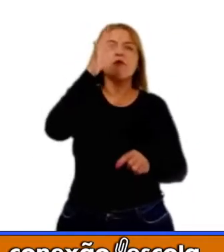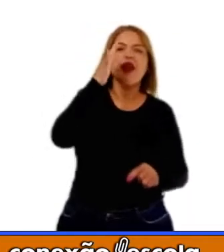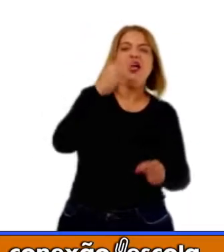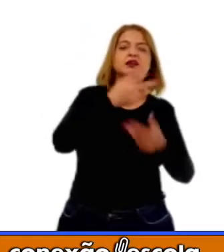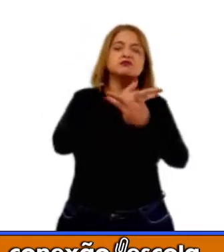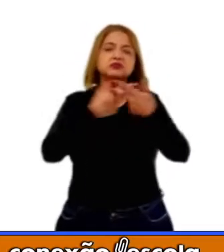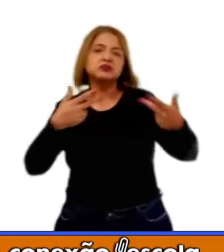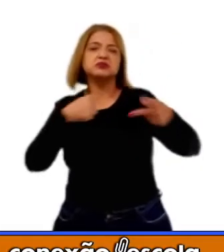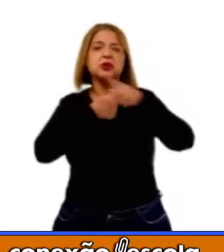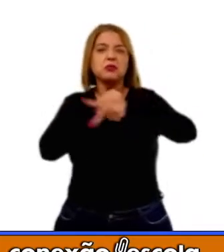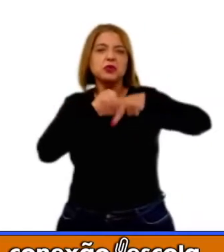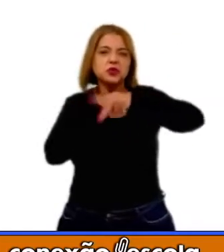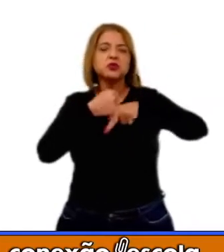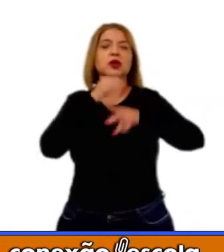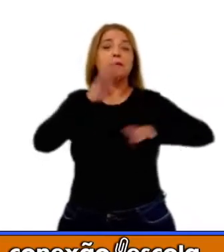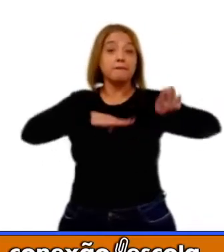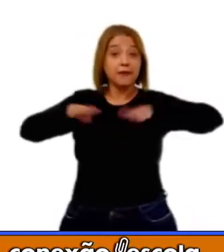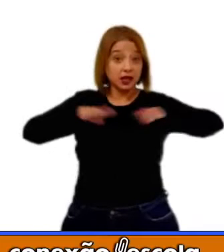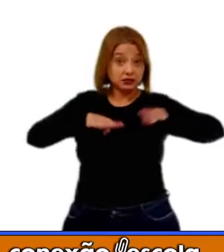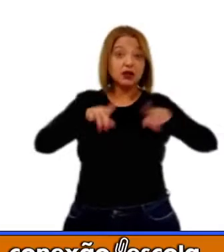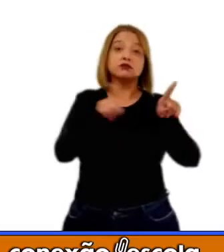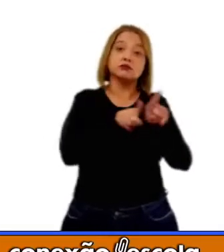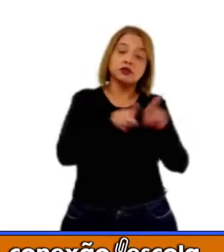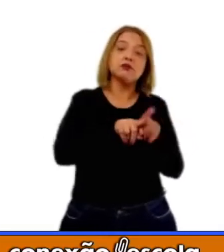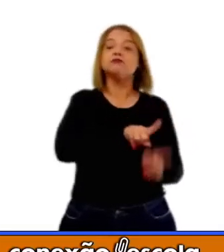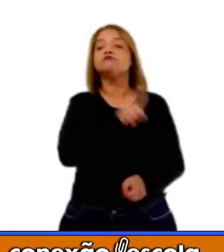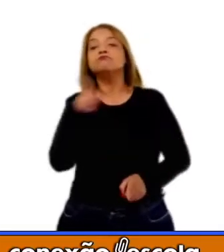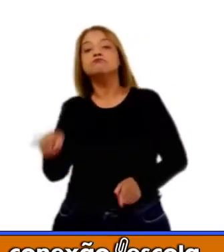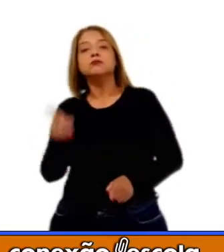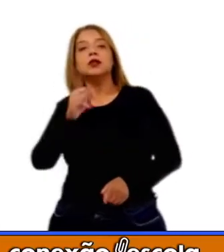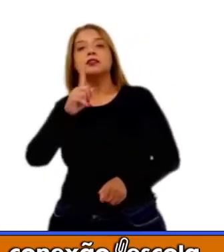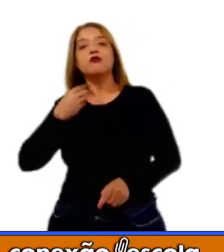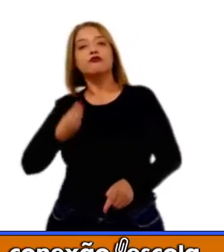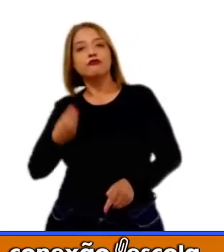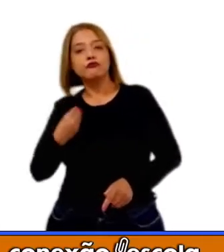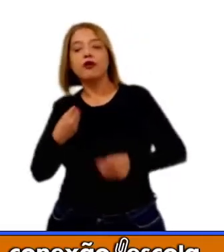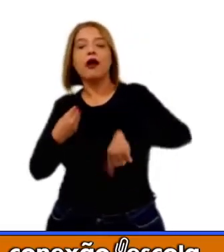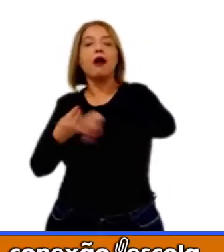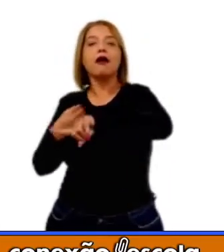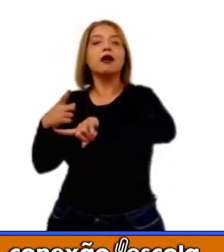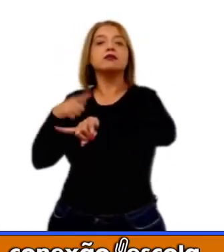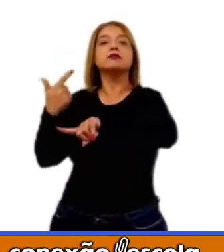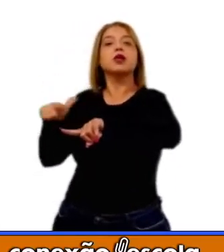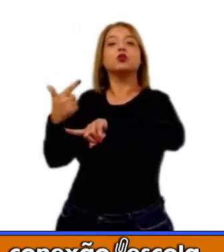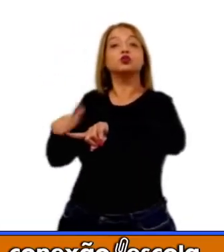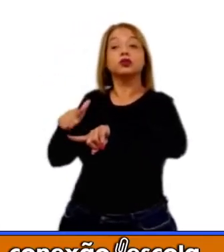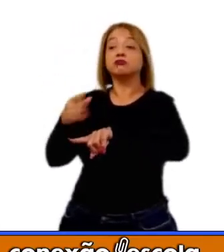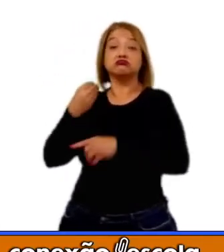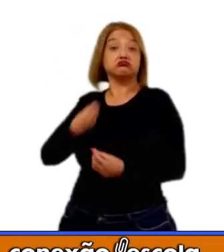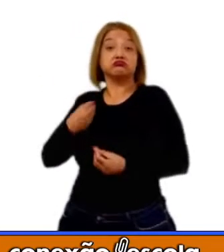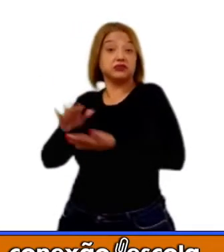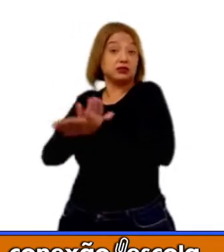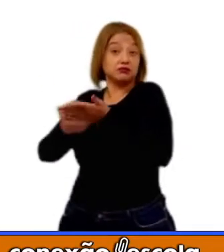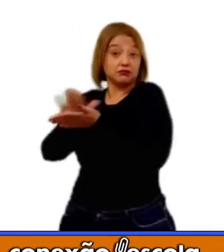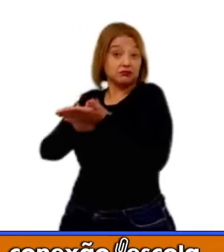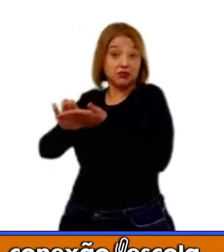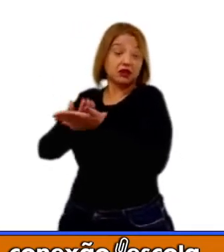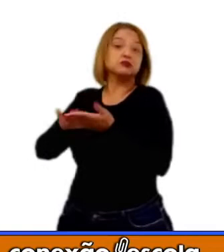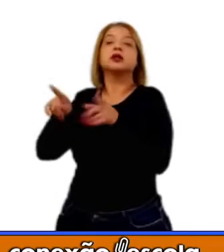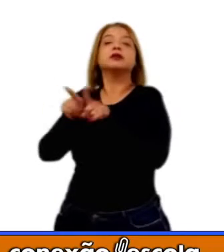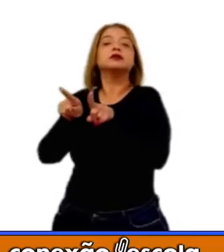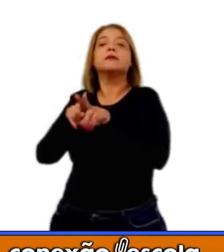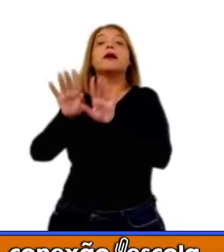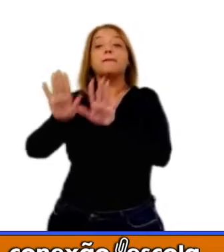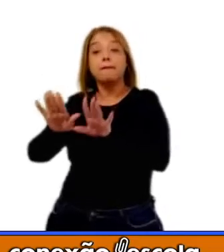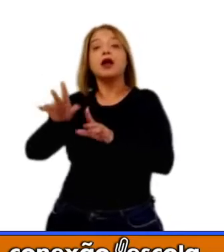e bactérias. Os seres não vivos são aqueles inanimados, que não possuem vida, mas que também